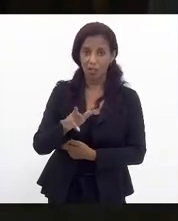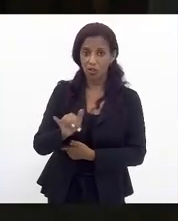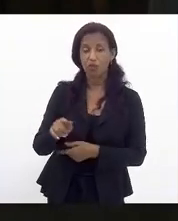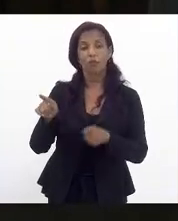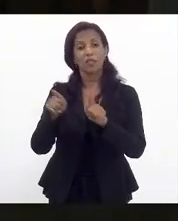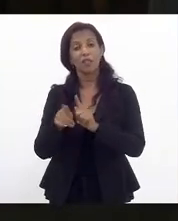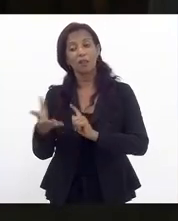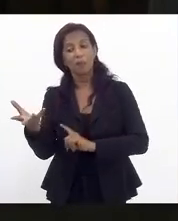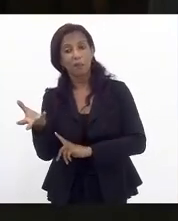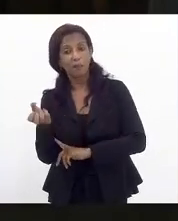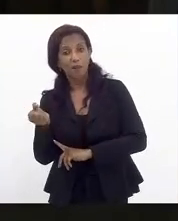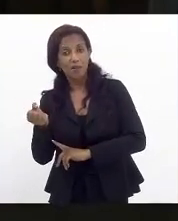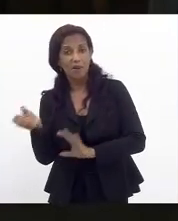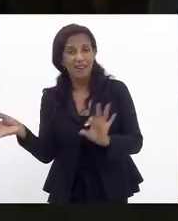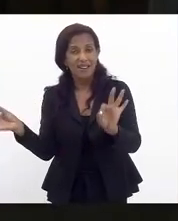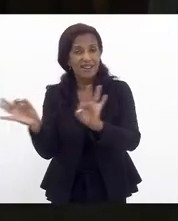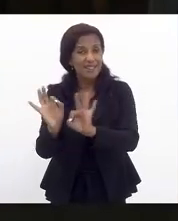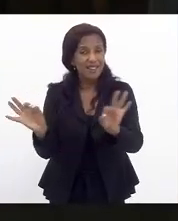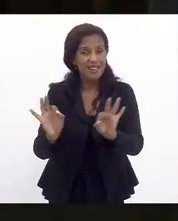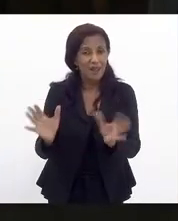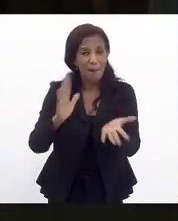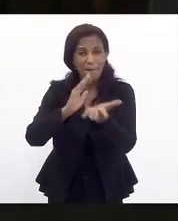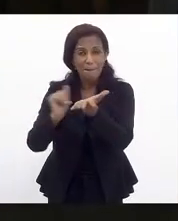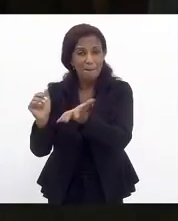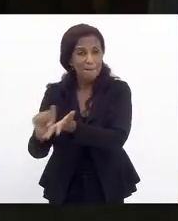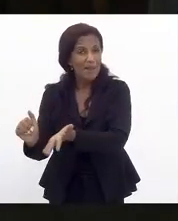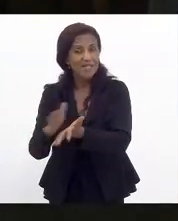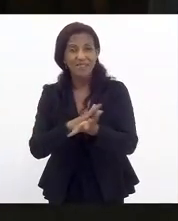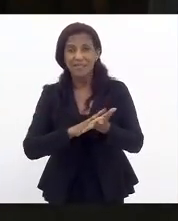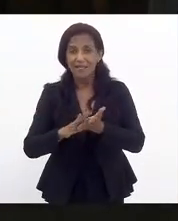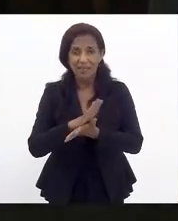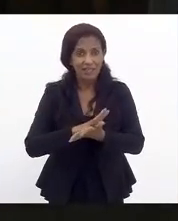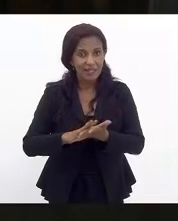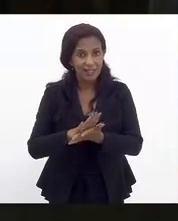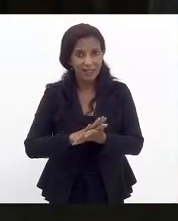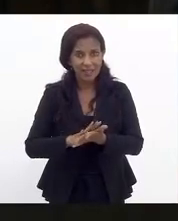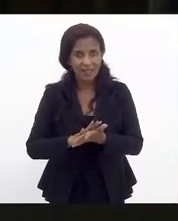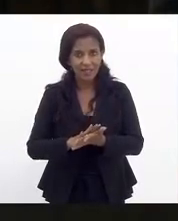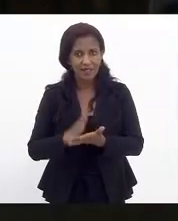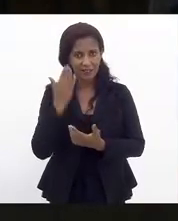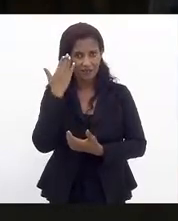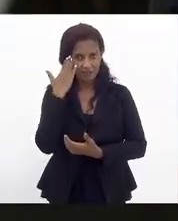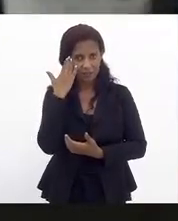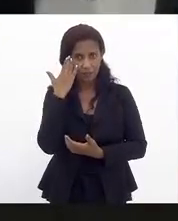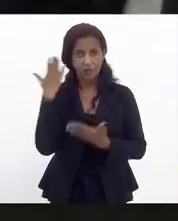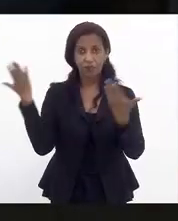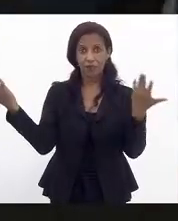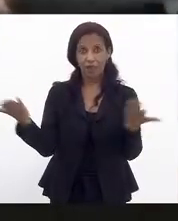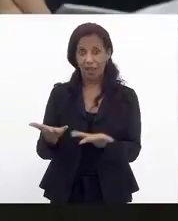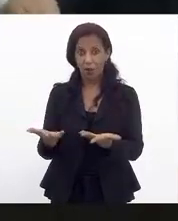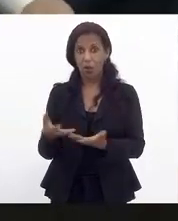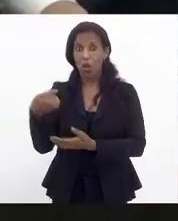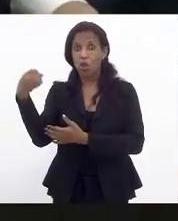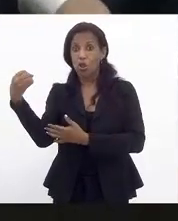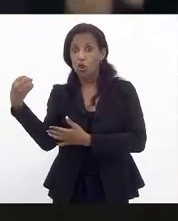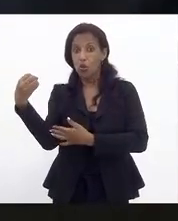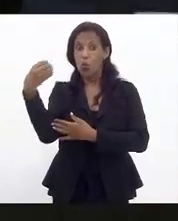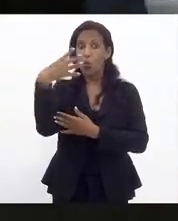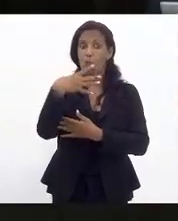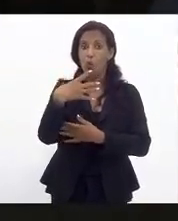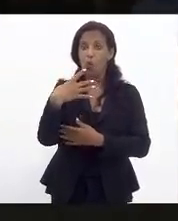pensionistas não há nenhuma perda de direitos agora para os novos